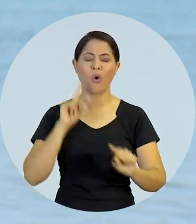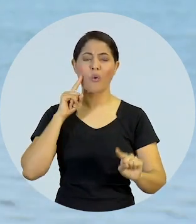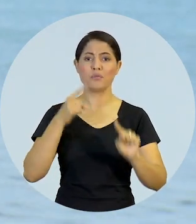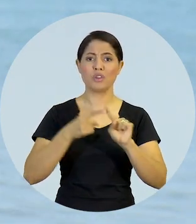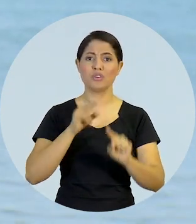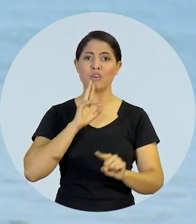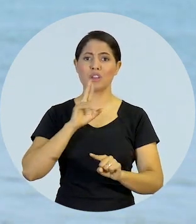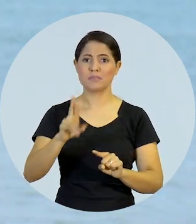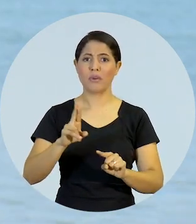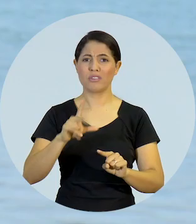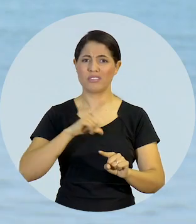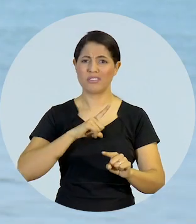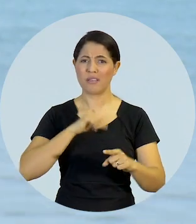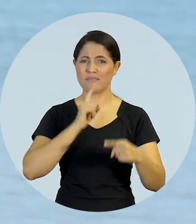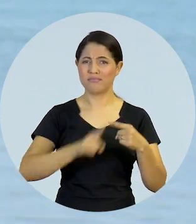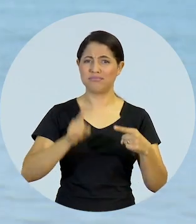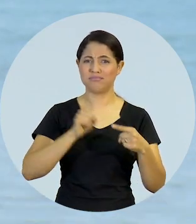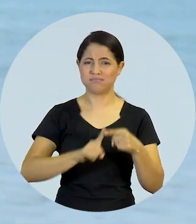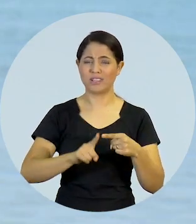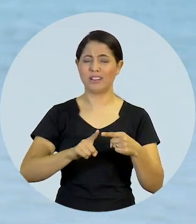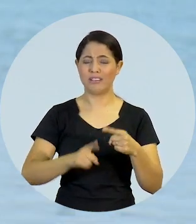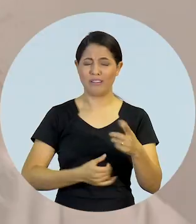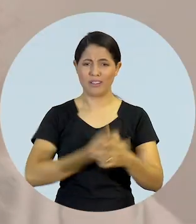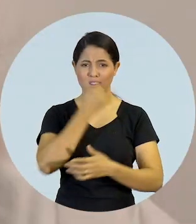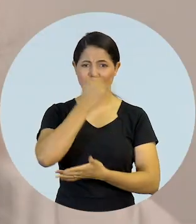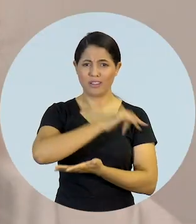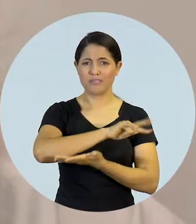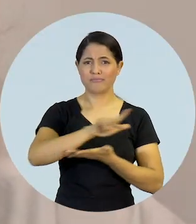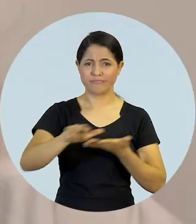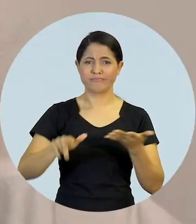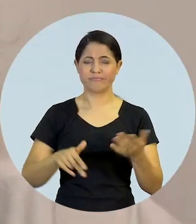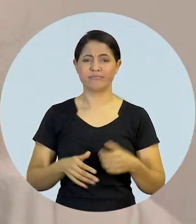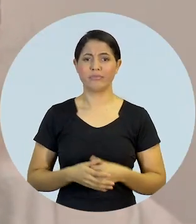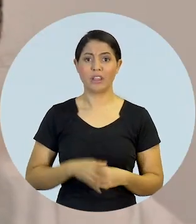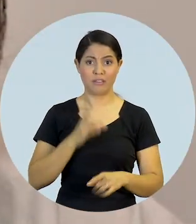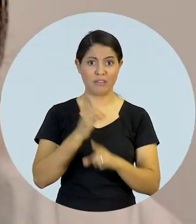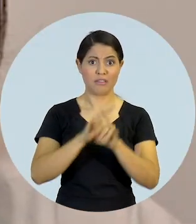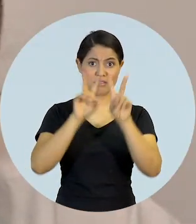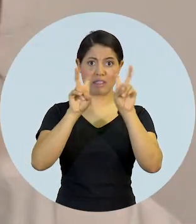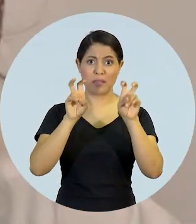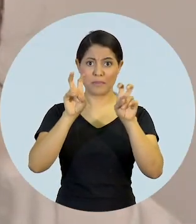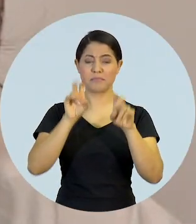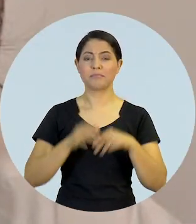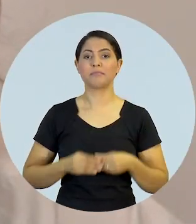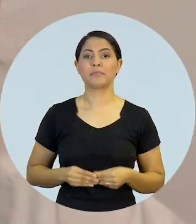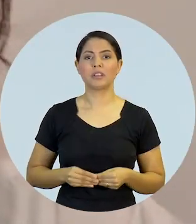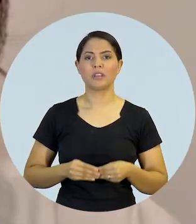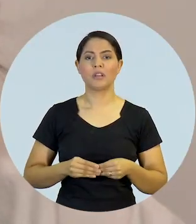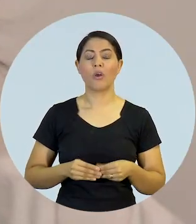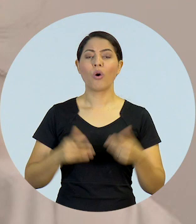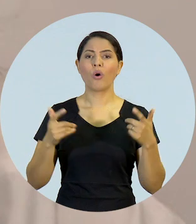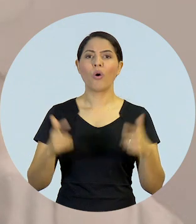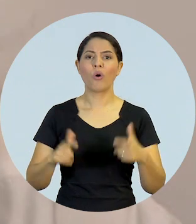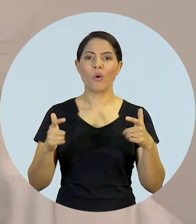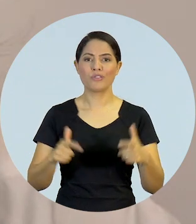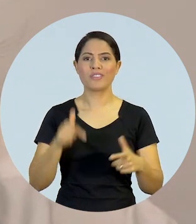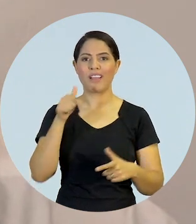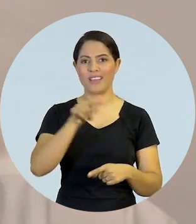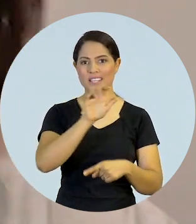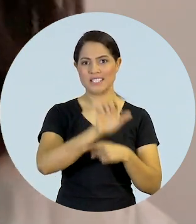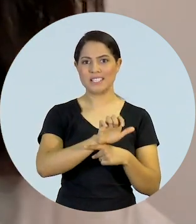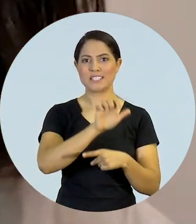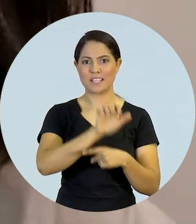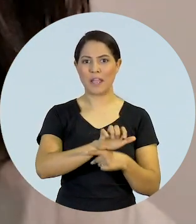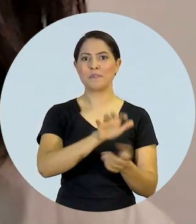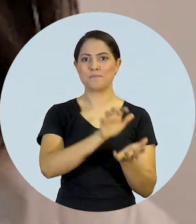respostas sobre a tragédia foi o tema central do encontro. A Comissão Nacional de Direito Ambiental se reuniu no Palácio do Governo de Pernambuco,